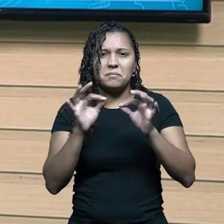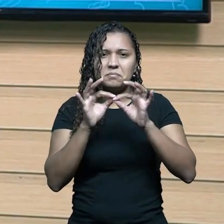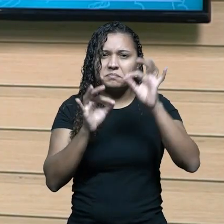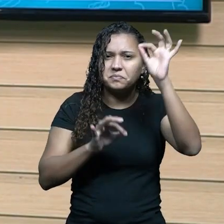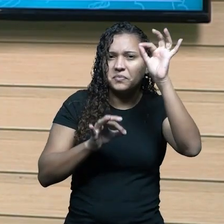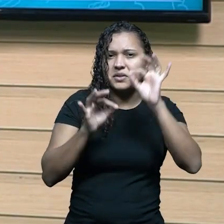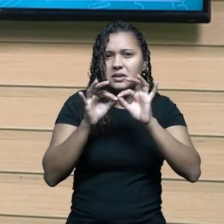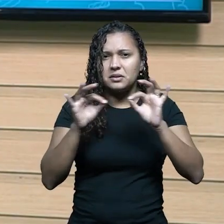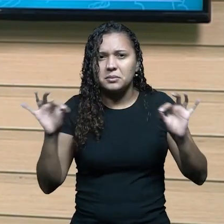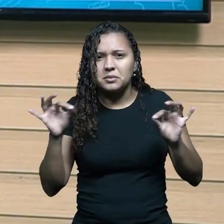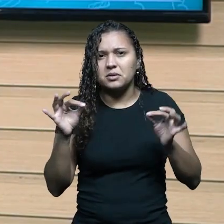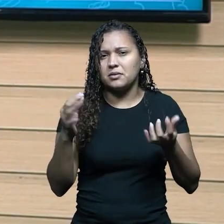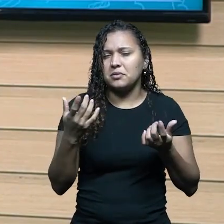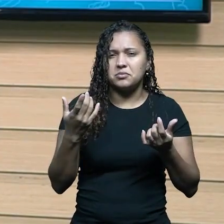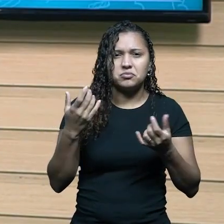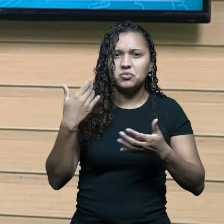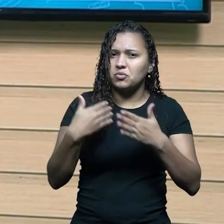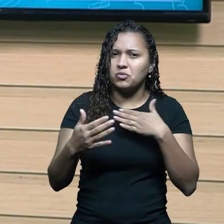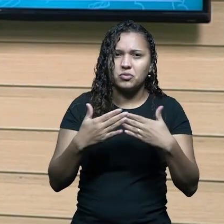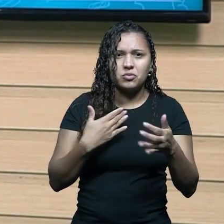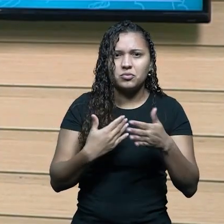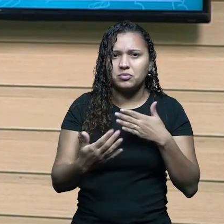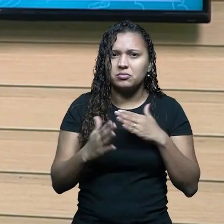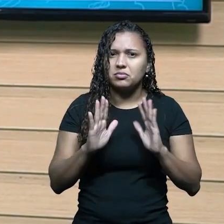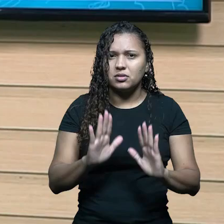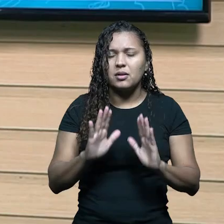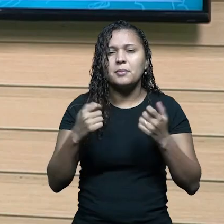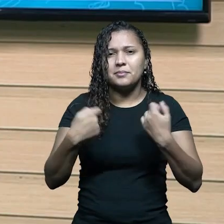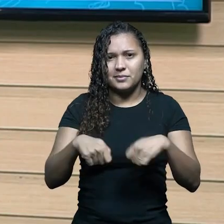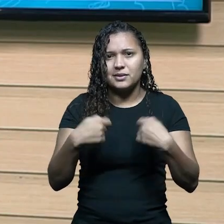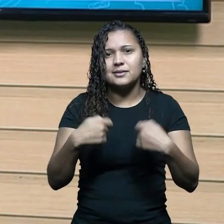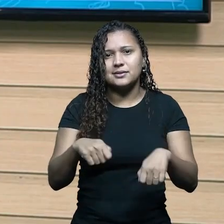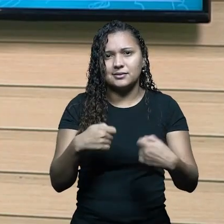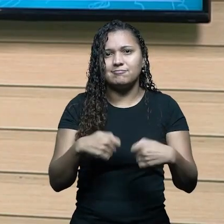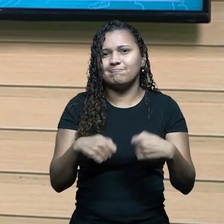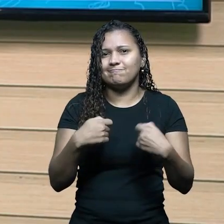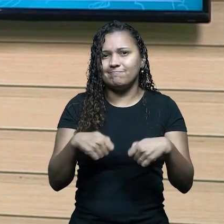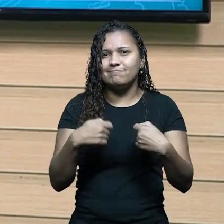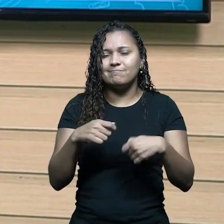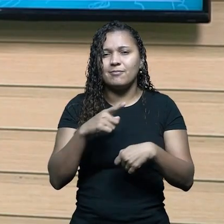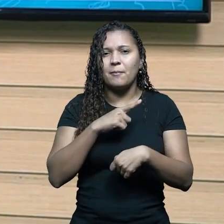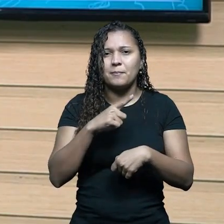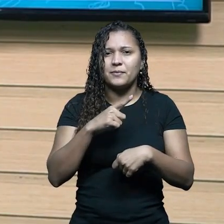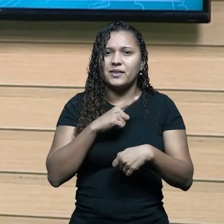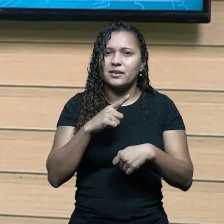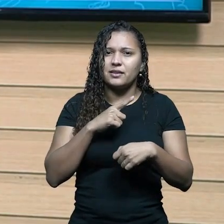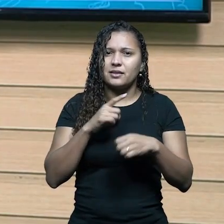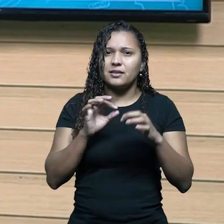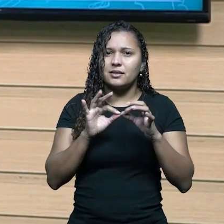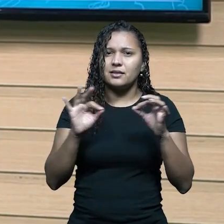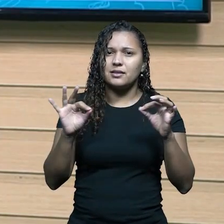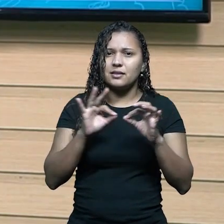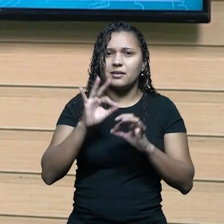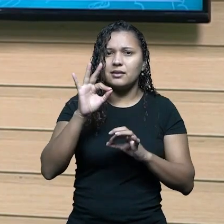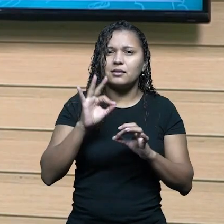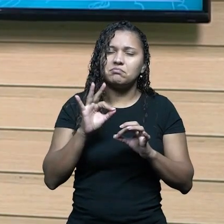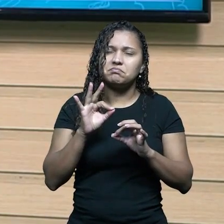o tamanho que for, para a corda que for, tá? Vai ter sim a partir do